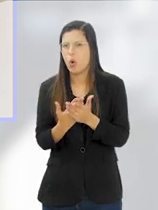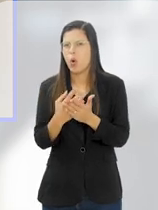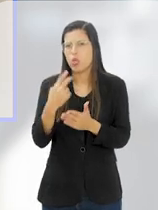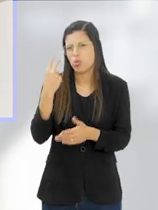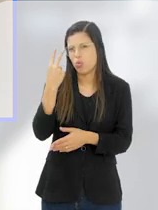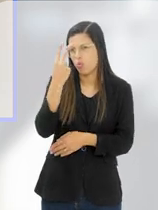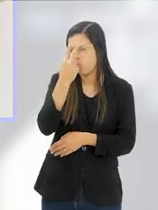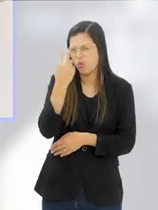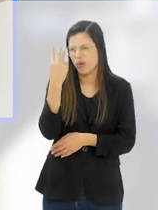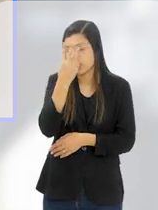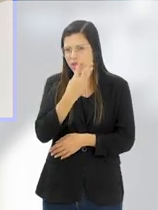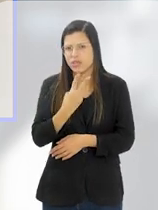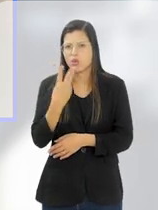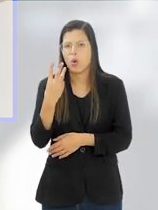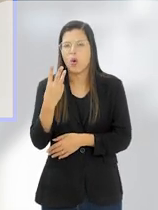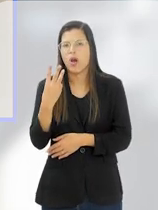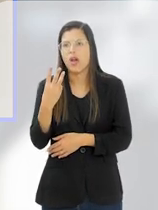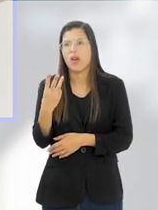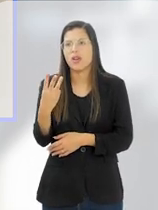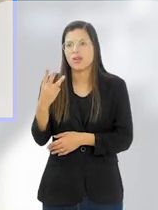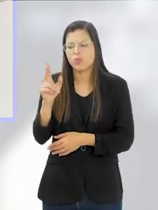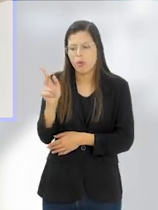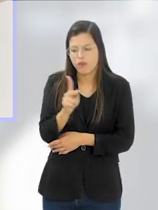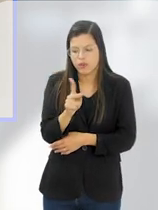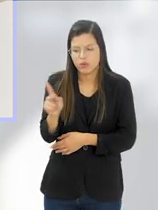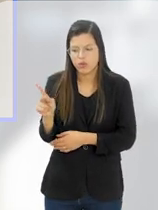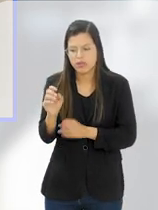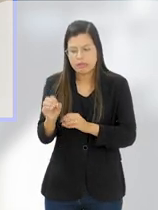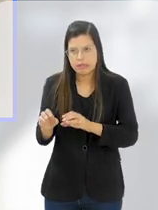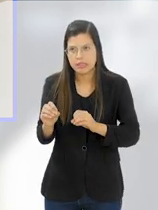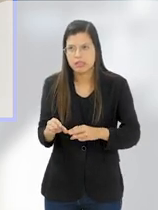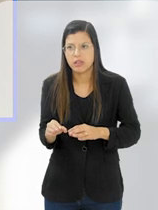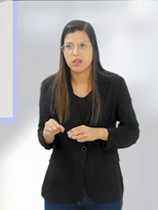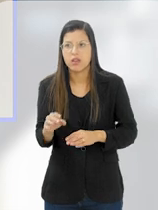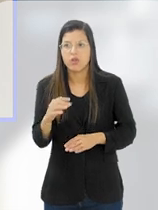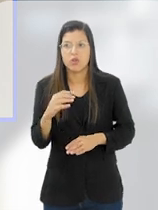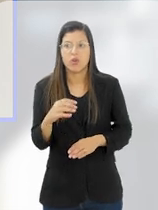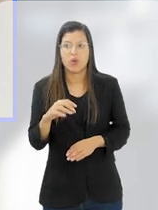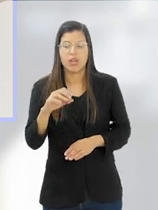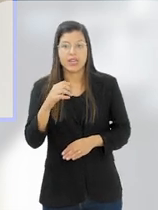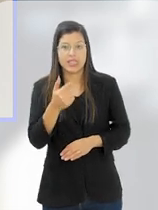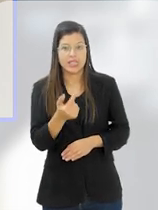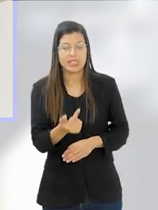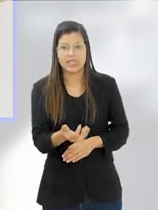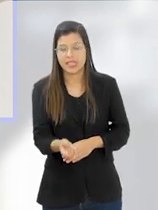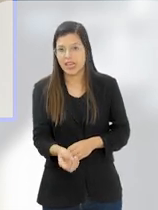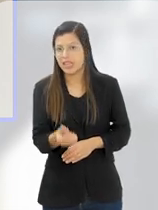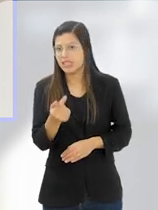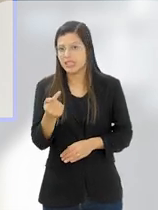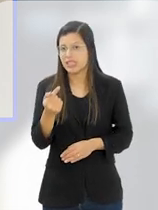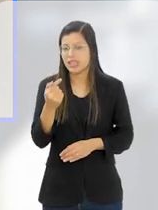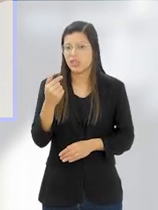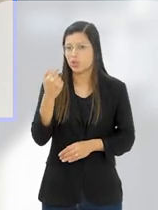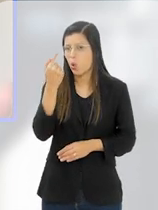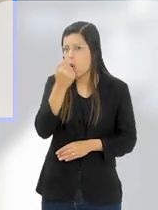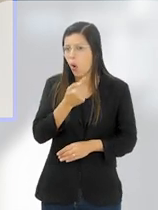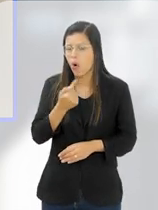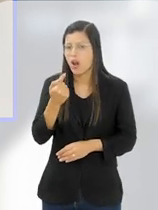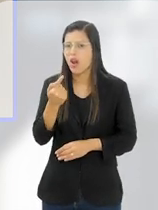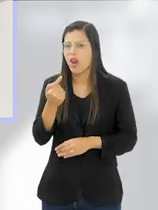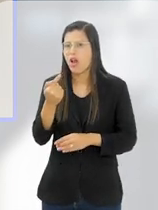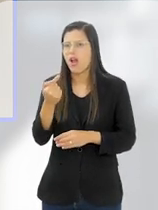2 horas e meia, que seja. E passa 5, 6 horas, 8 horas ouvindo os youtubers e